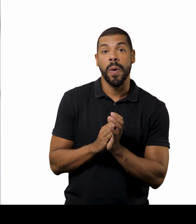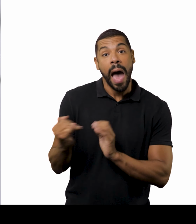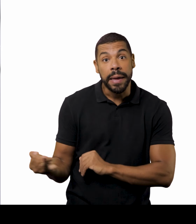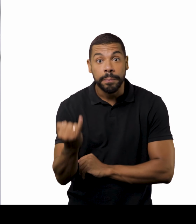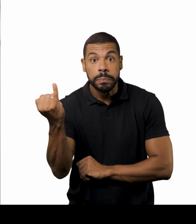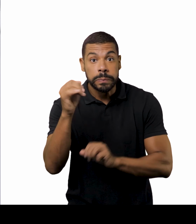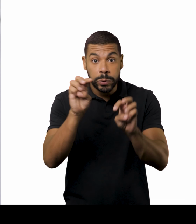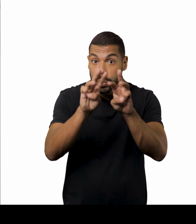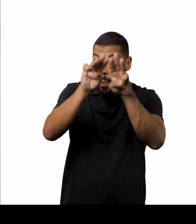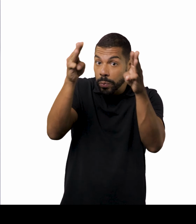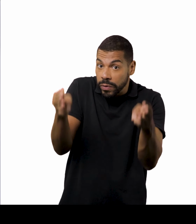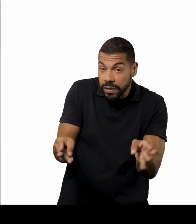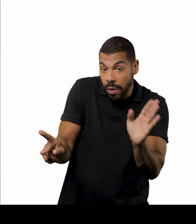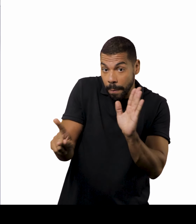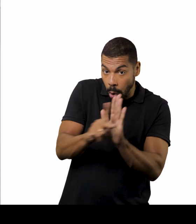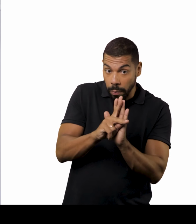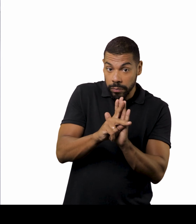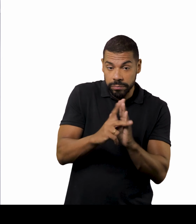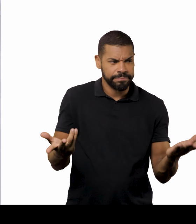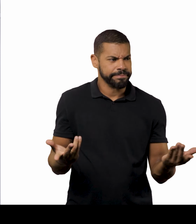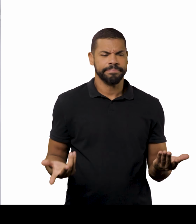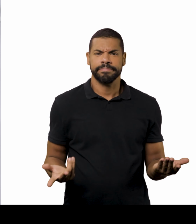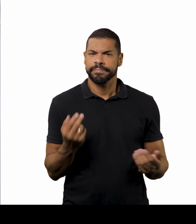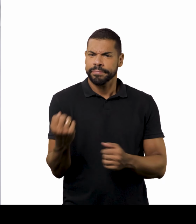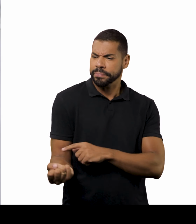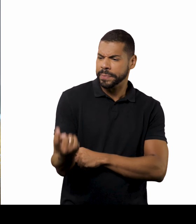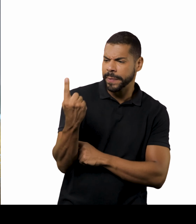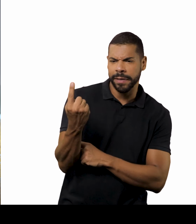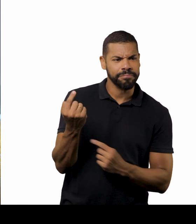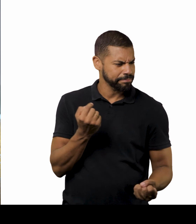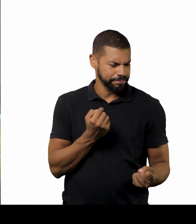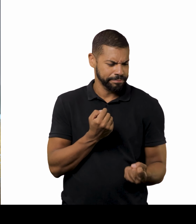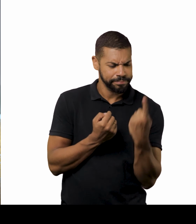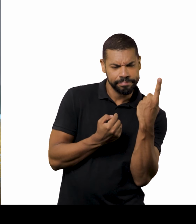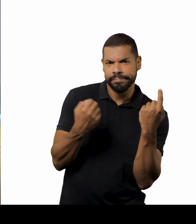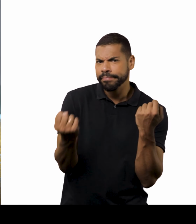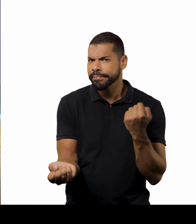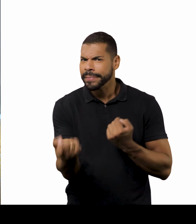qual a importância do museu ter isso na coleção? Parece, assim,